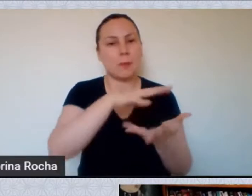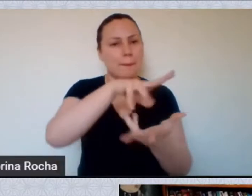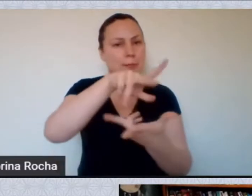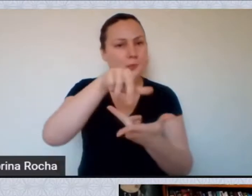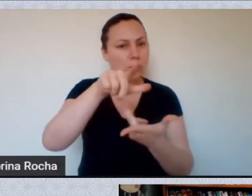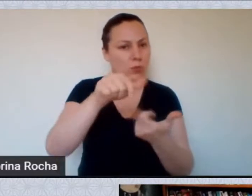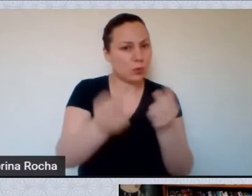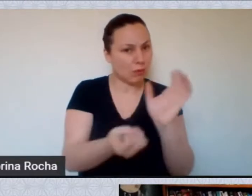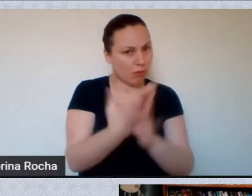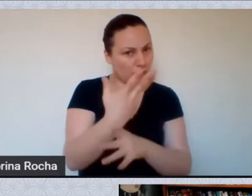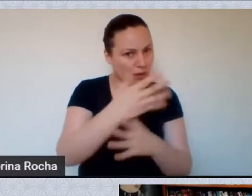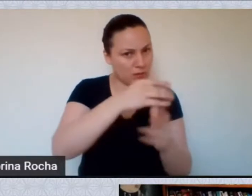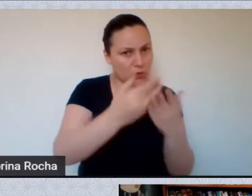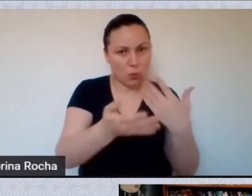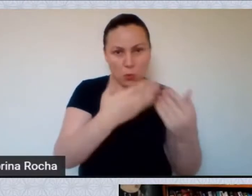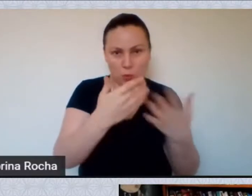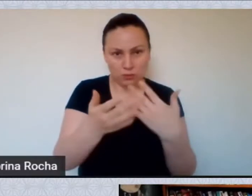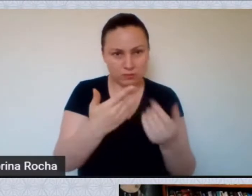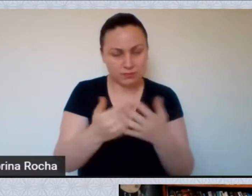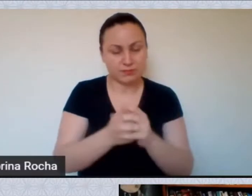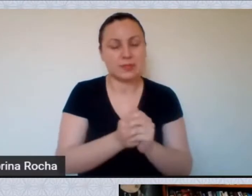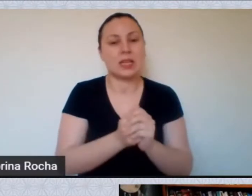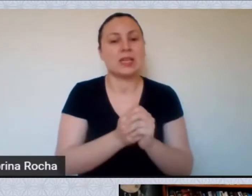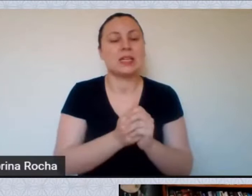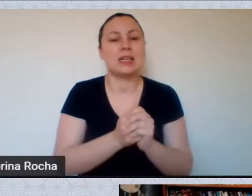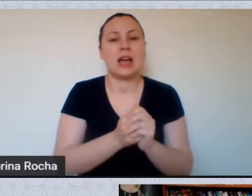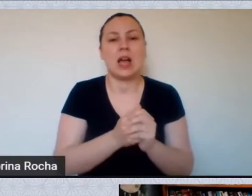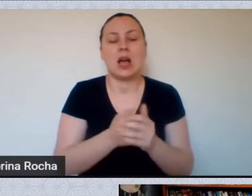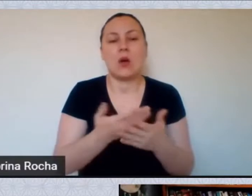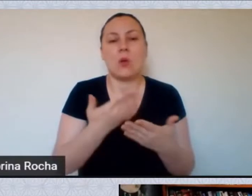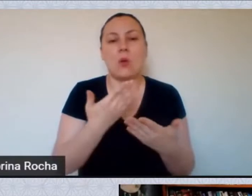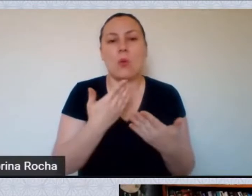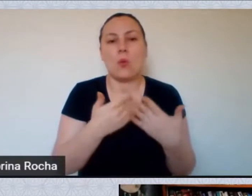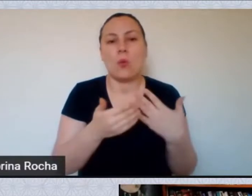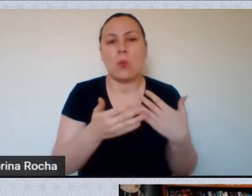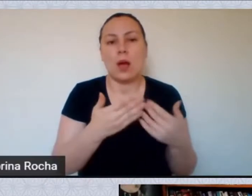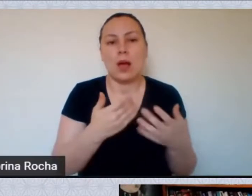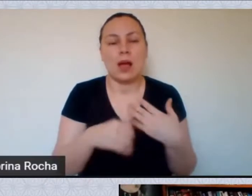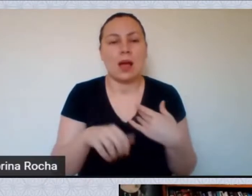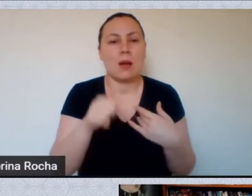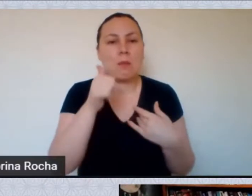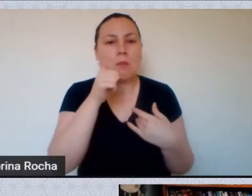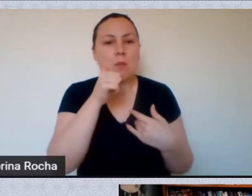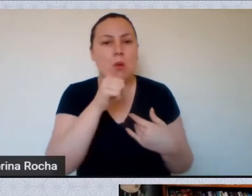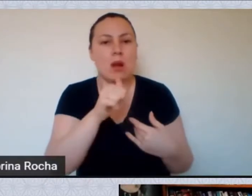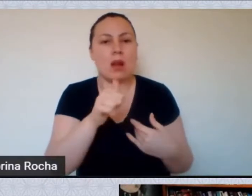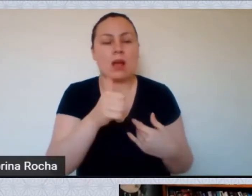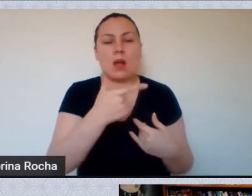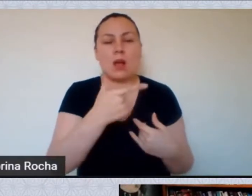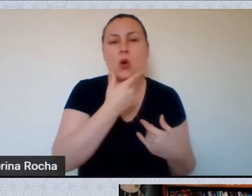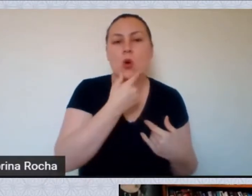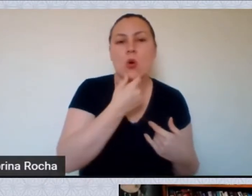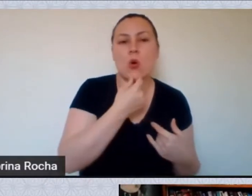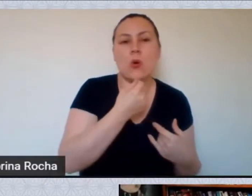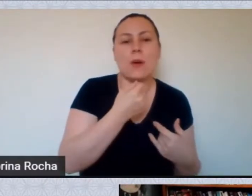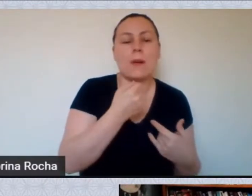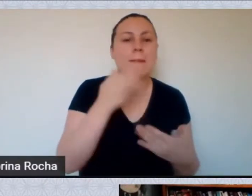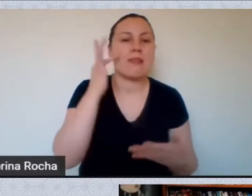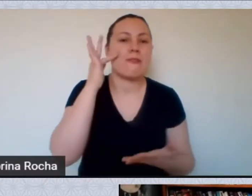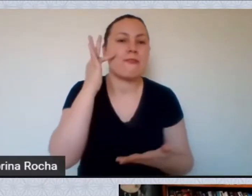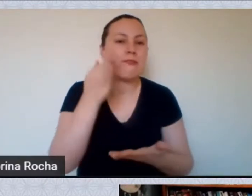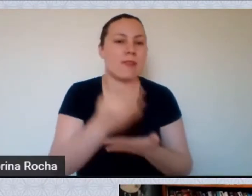de todos os gêneros que você pode imaginar, de todas as afiliações políticas, de todas as fés e não fés, os